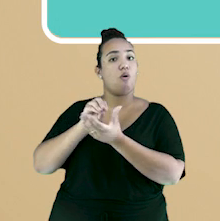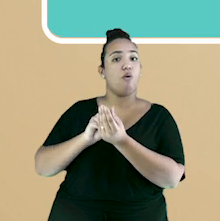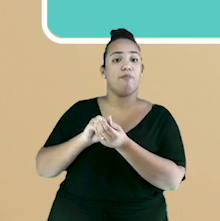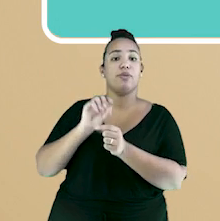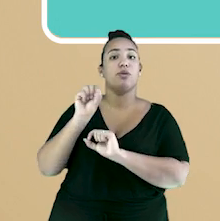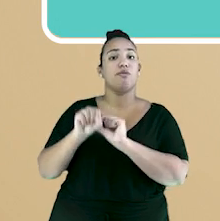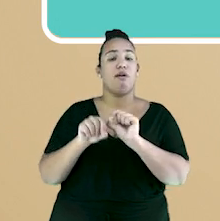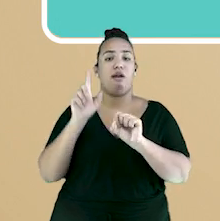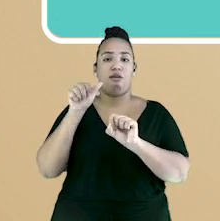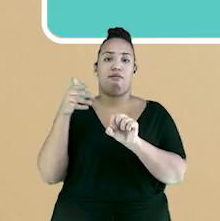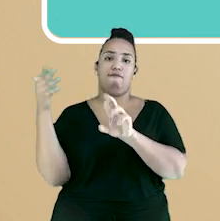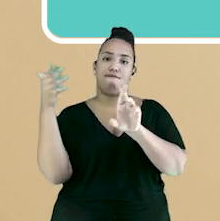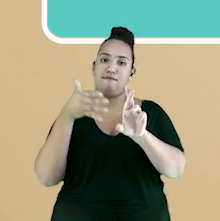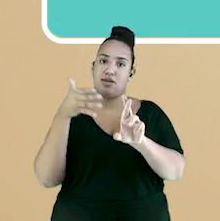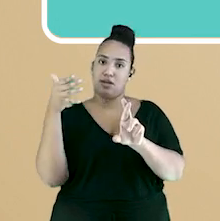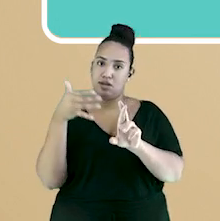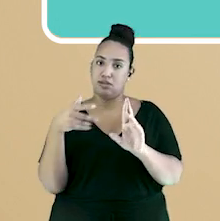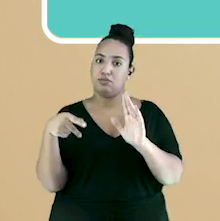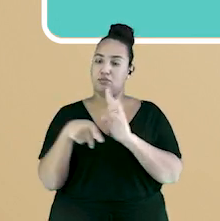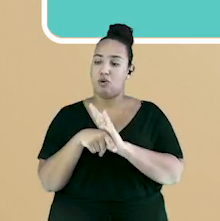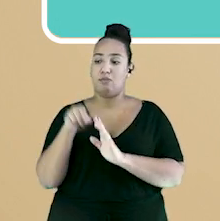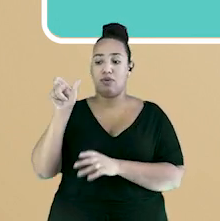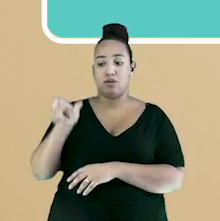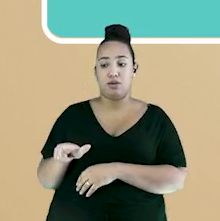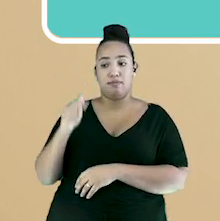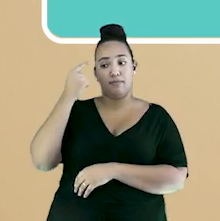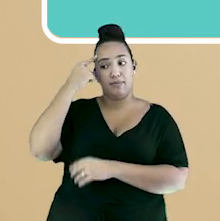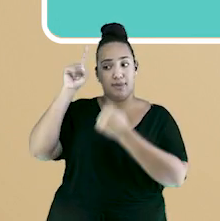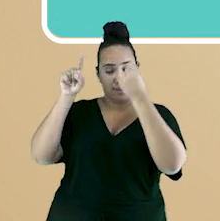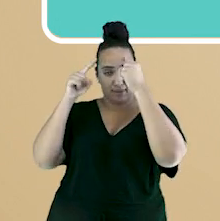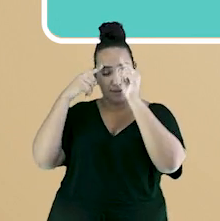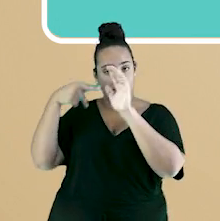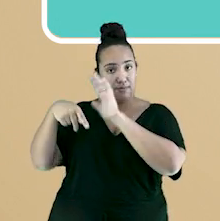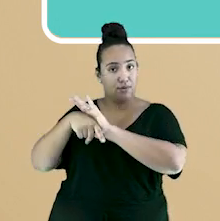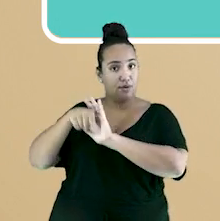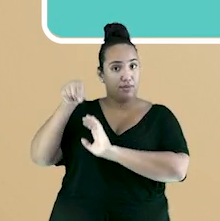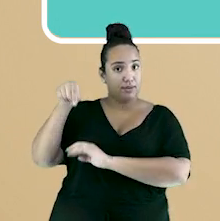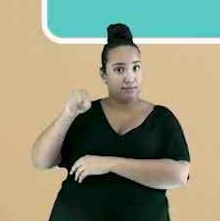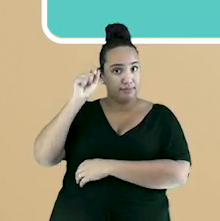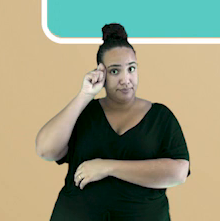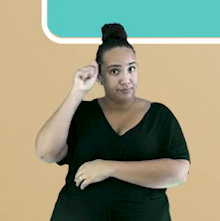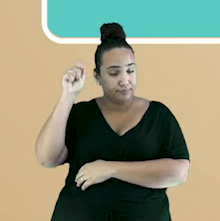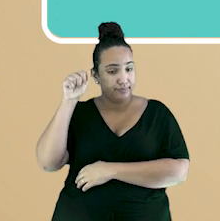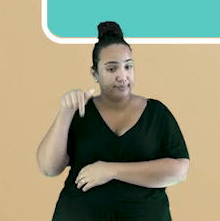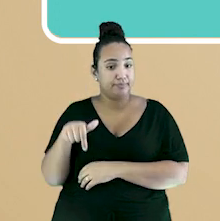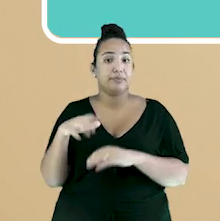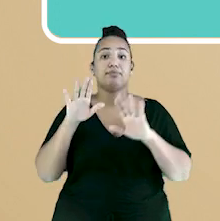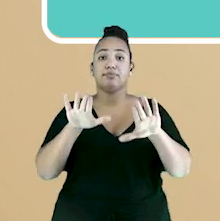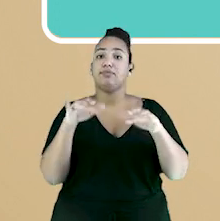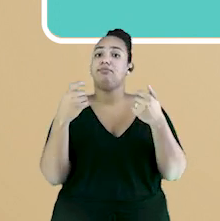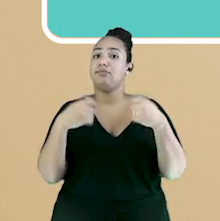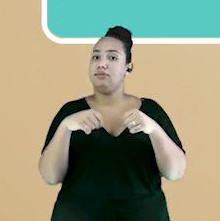Estamos realizando uma referenciação a partir da criação de uma obra original. Contudo, vale destacar de onde